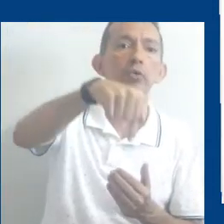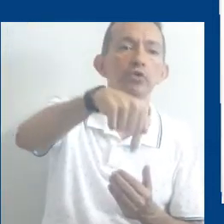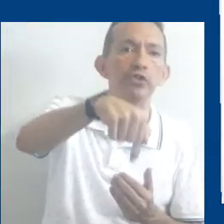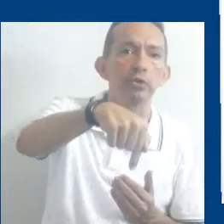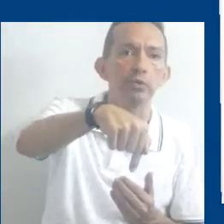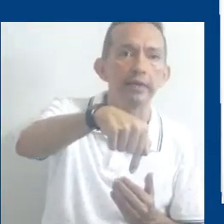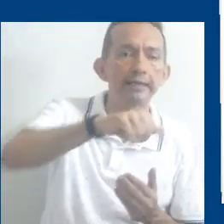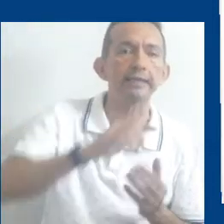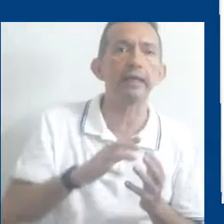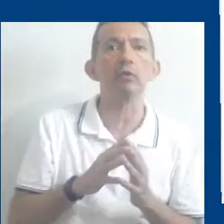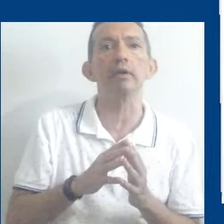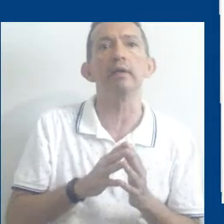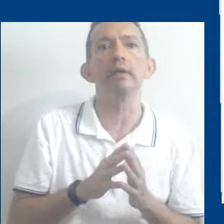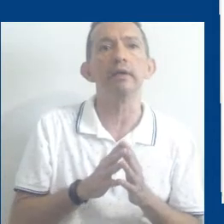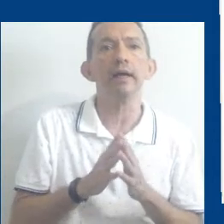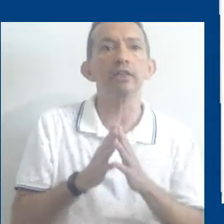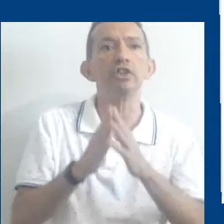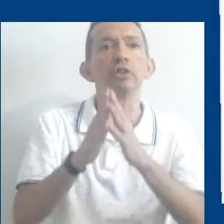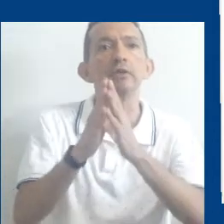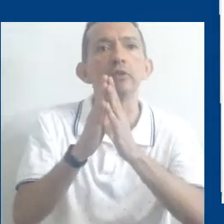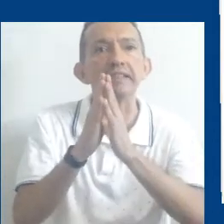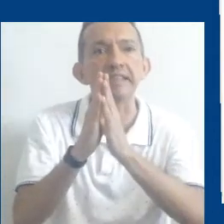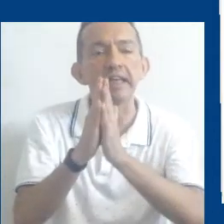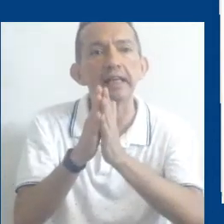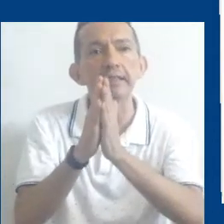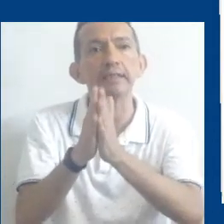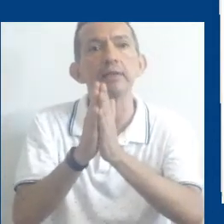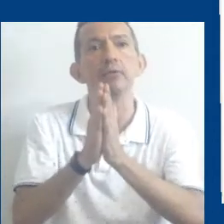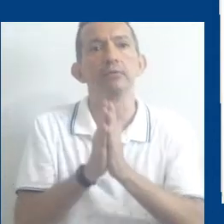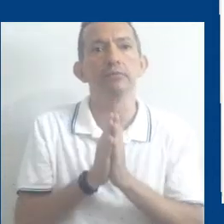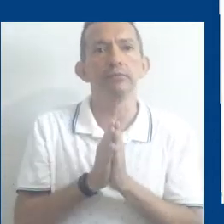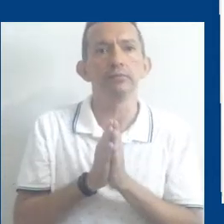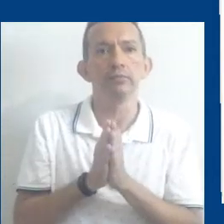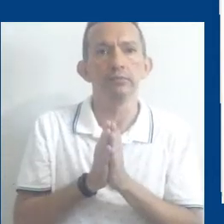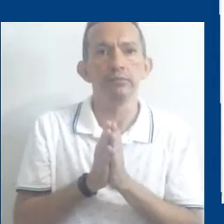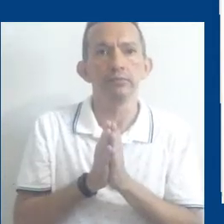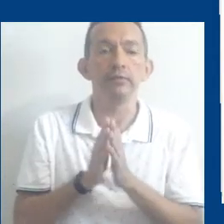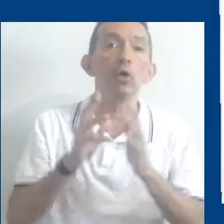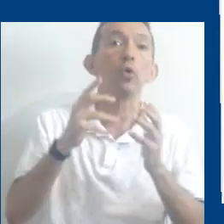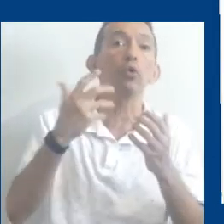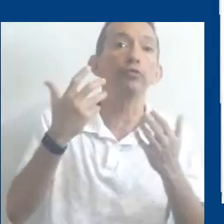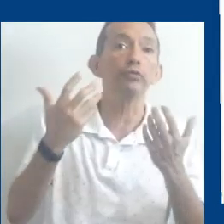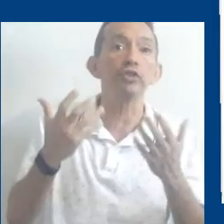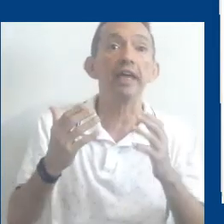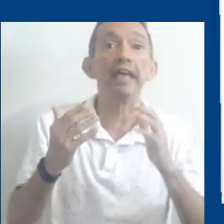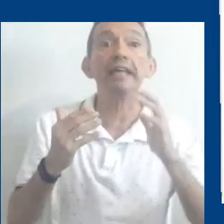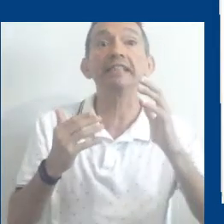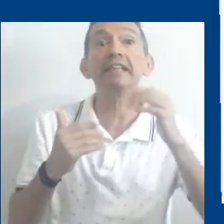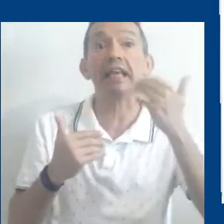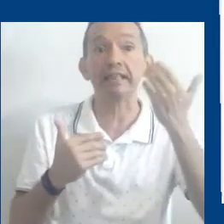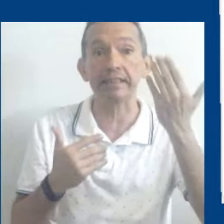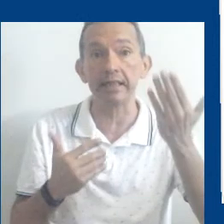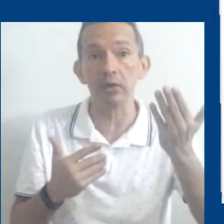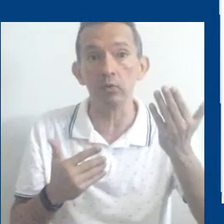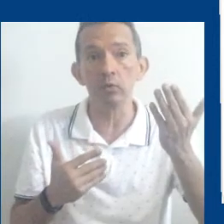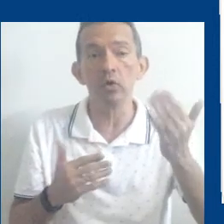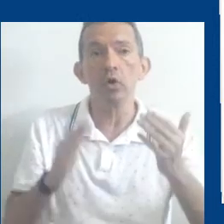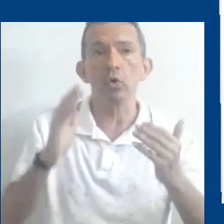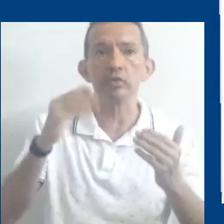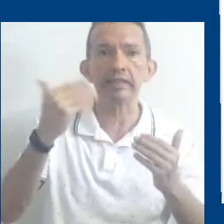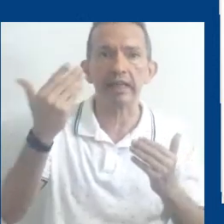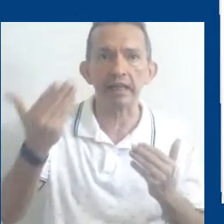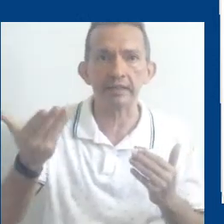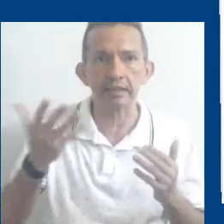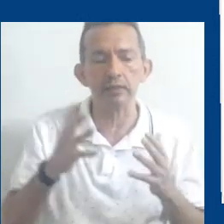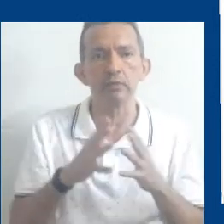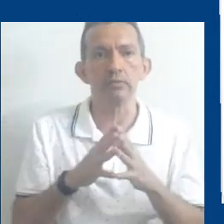foi produzido na célula, a gente chama isso de secreção. Não confundir excreção